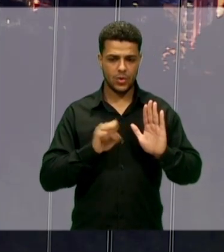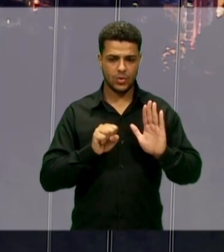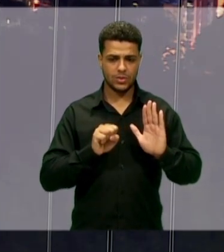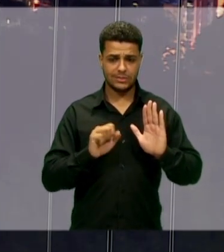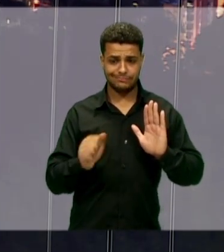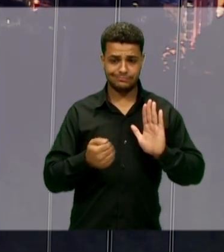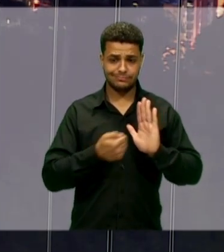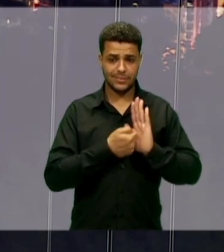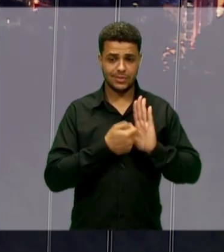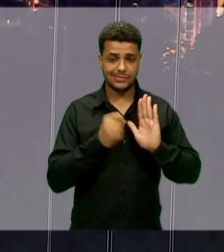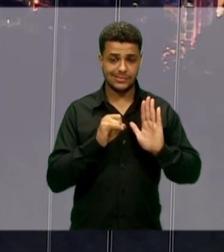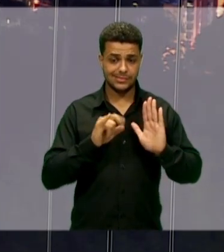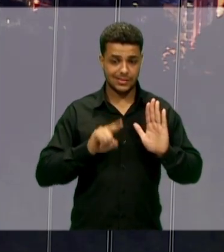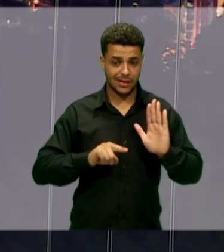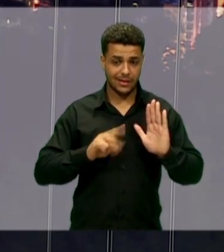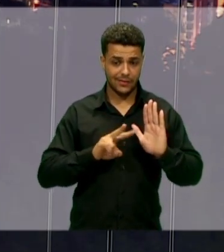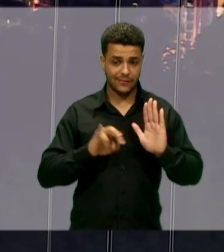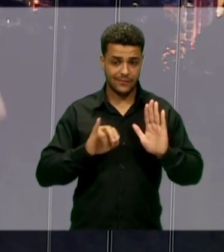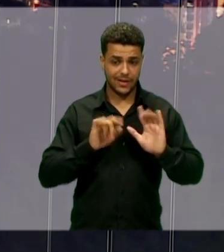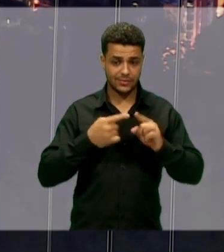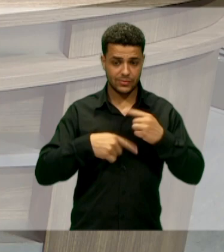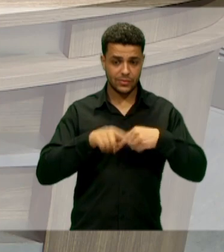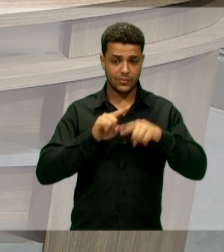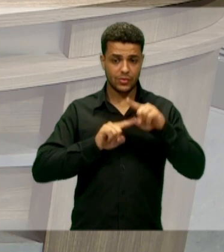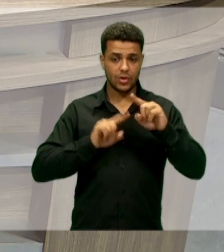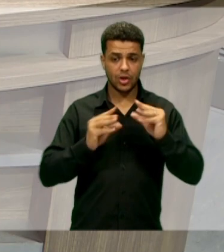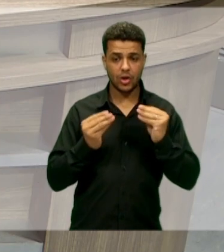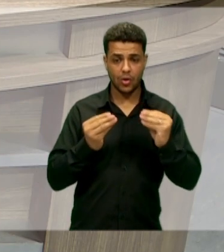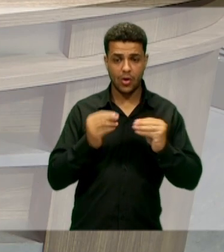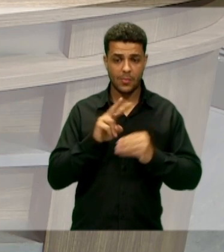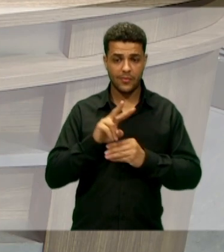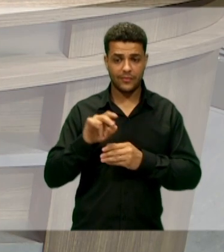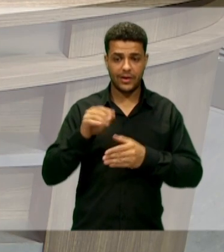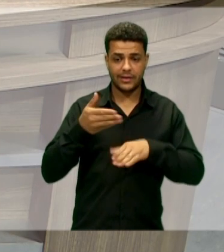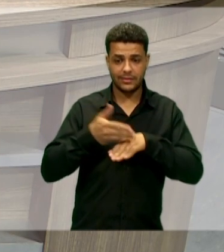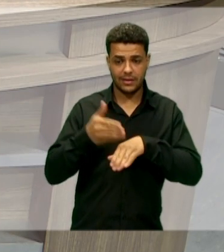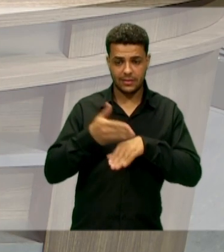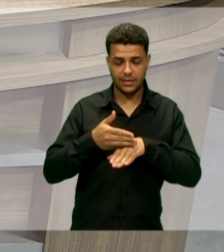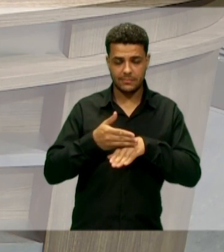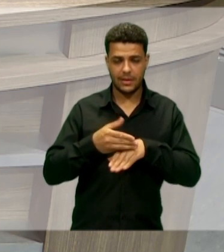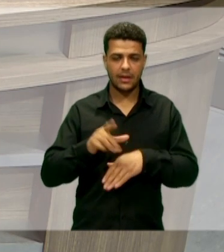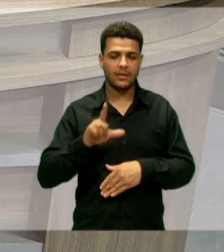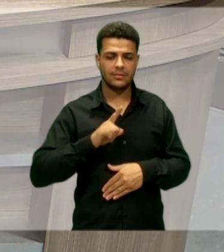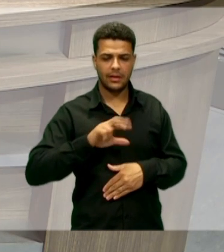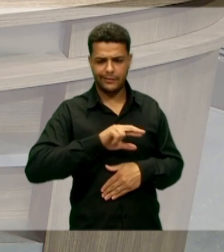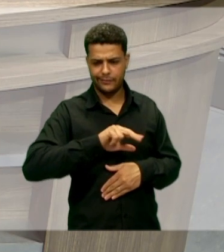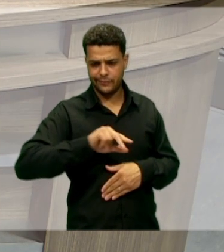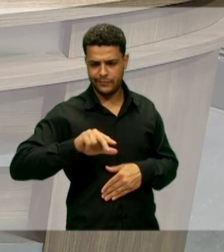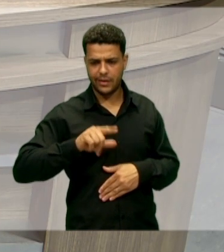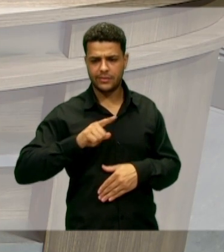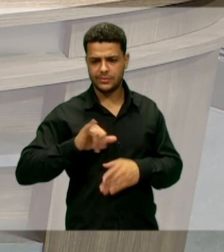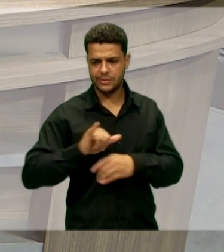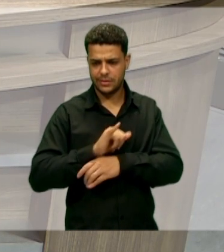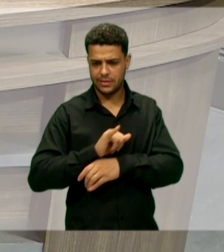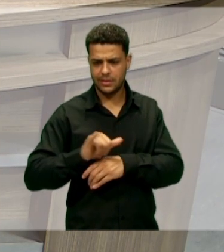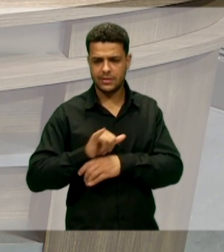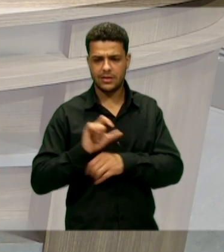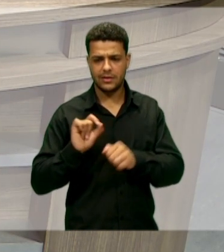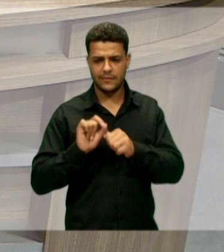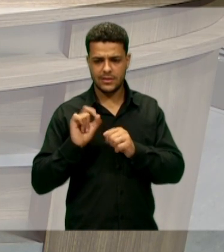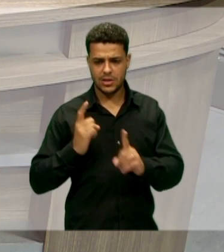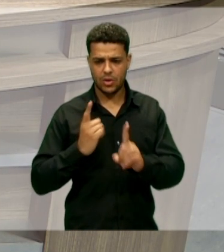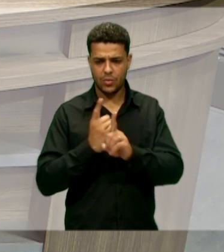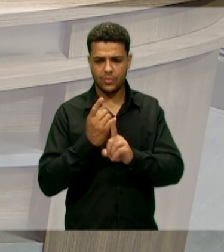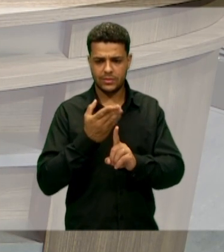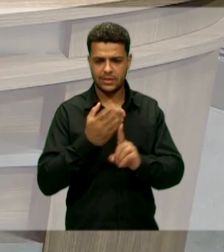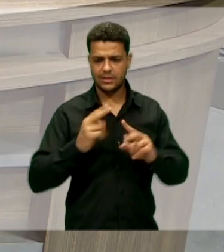ser desenvolvido esse câncer ou não, ou como ele pode ser tratado? Depende, assim, existem várias formas hoje de estratégia para você fazer a detecção